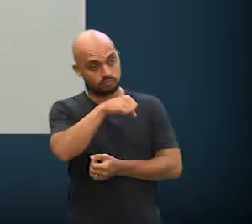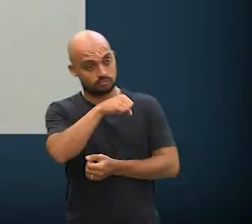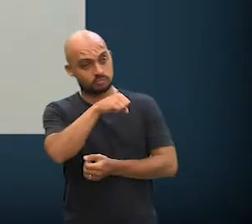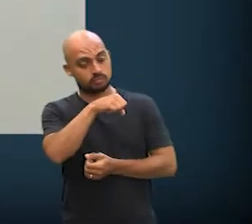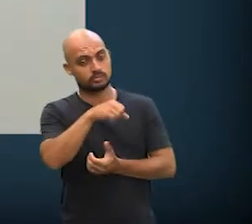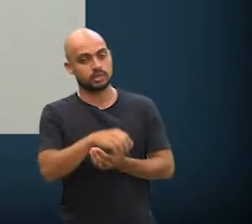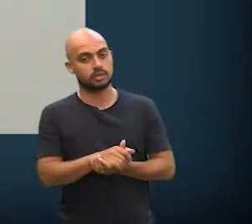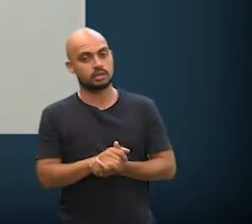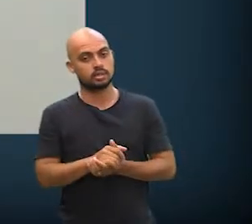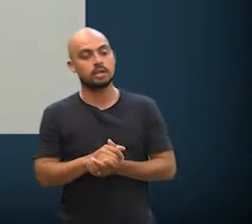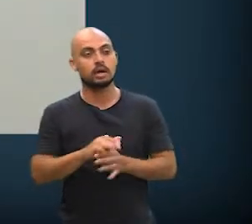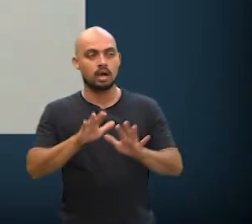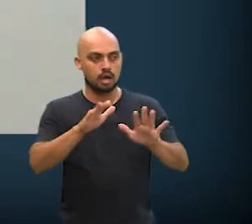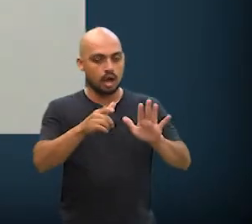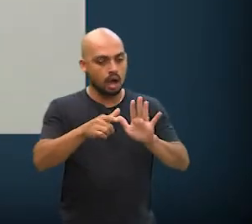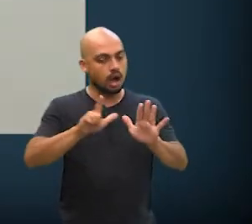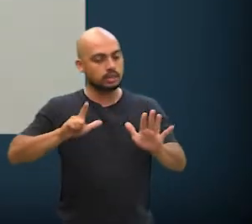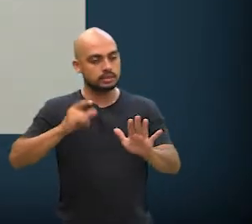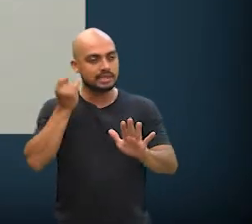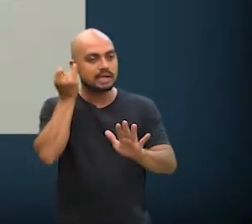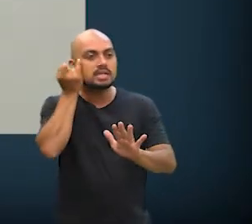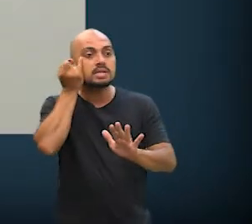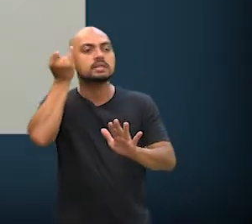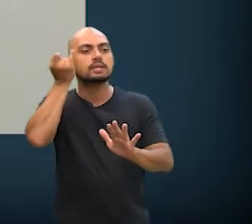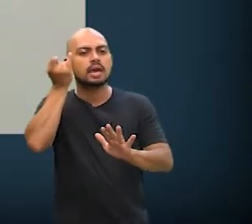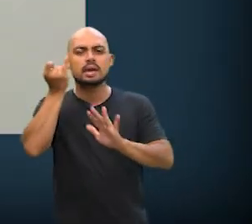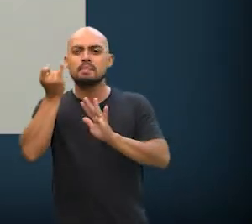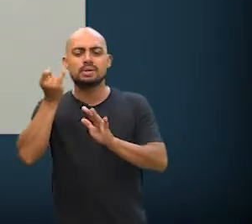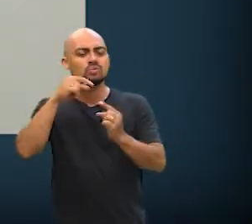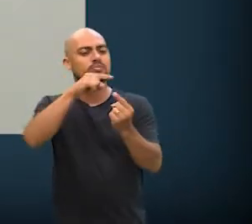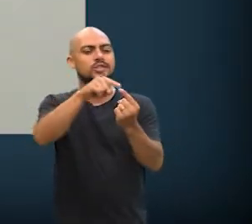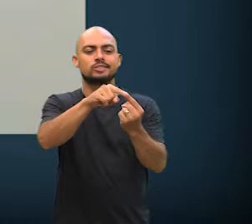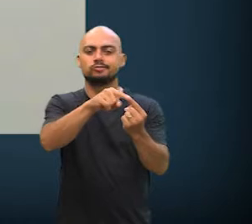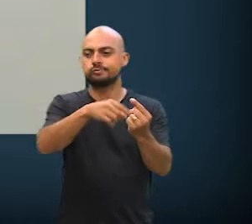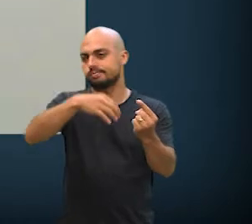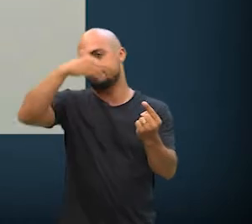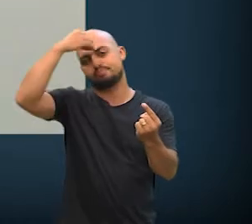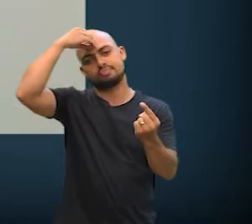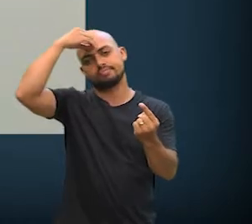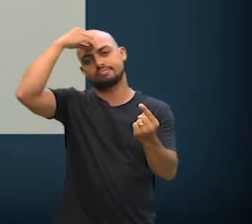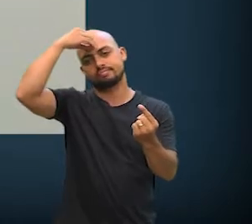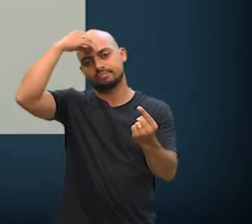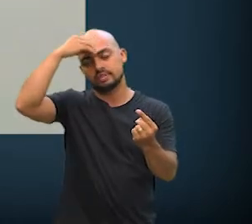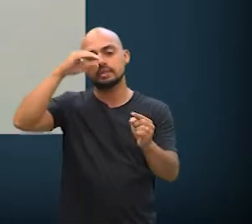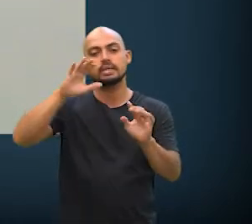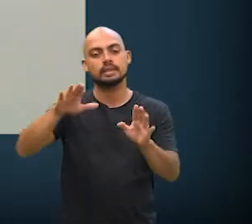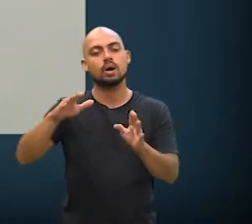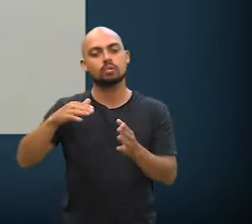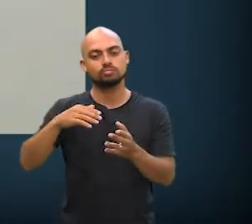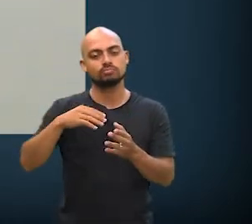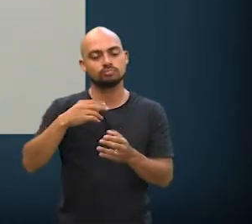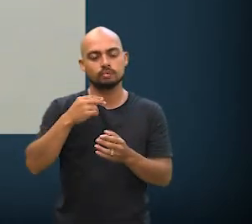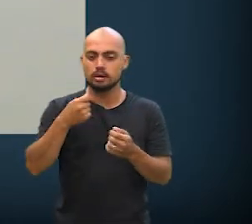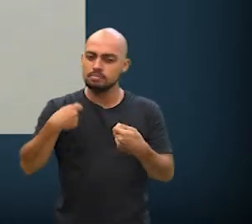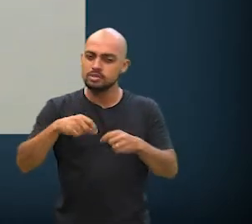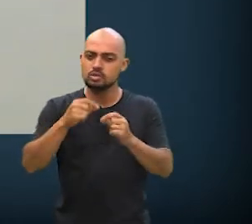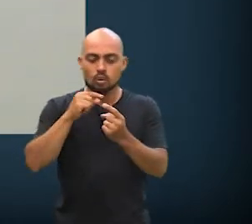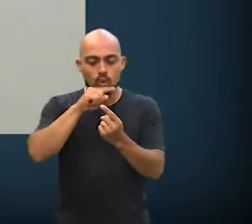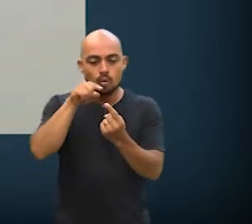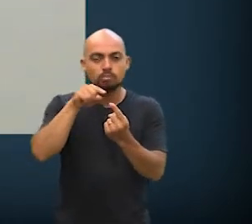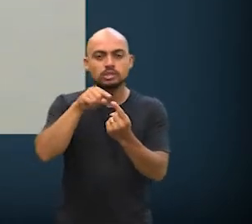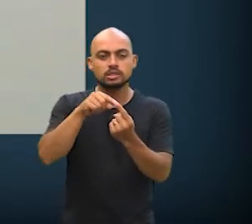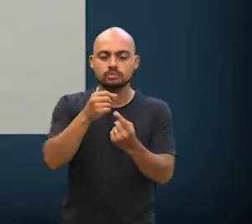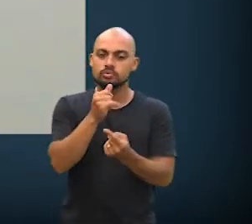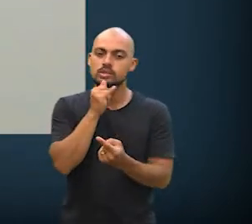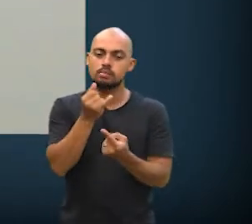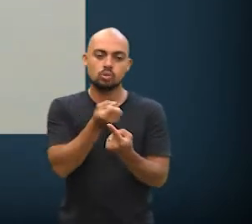Exatamente. Até então a gente tinha ideia, mas a gente não sabia onde que a gente queria chegar. Então isso foi essencial para a gente definir números, né? Tanto na